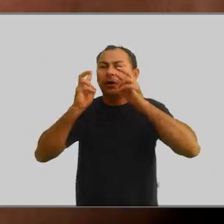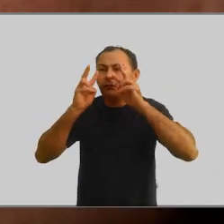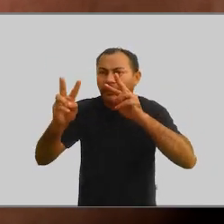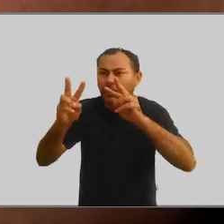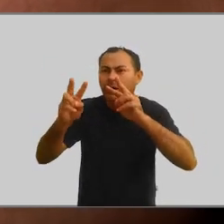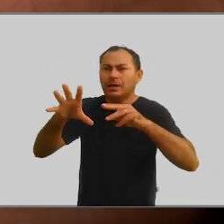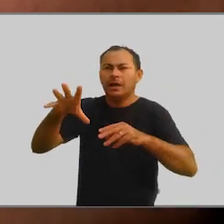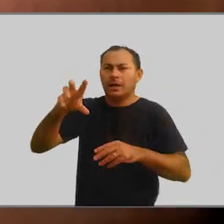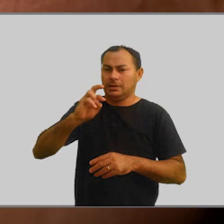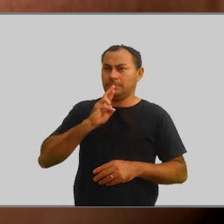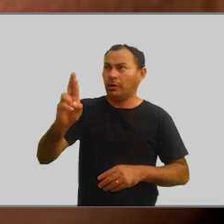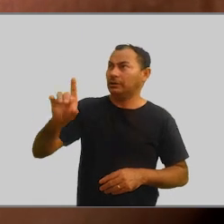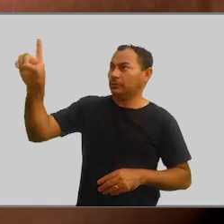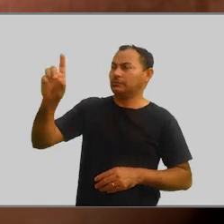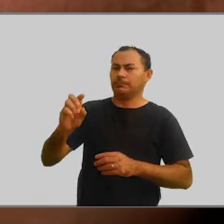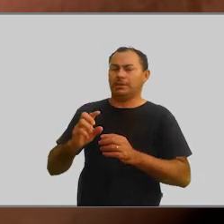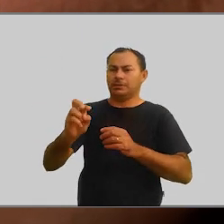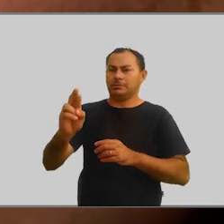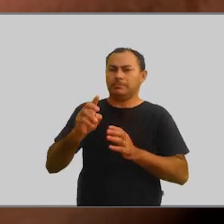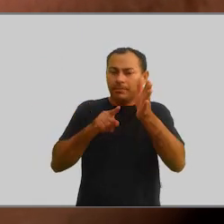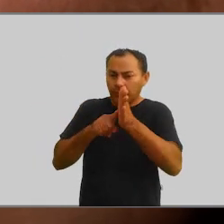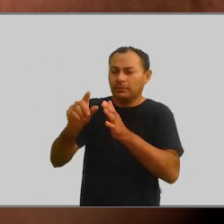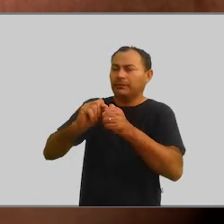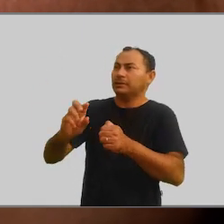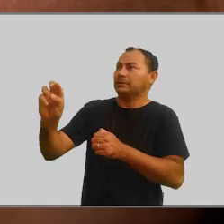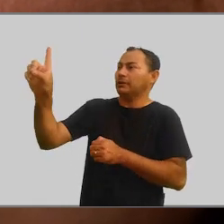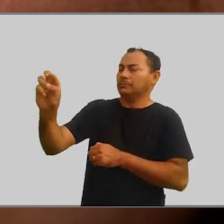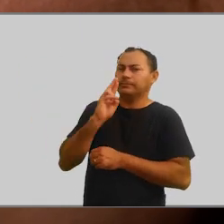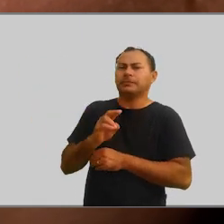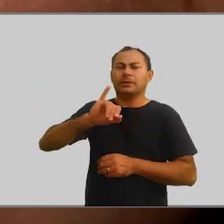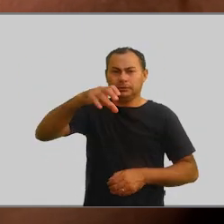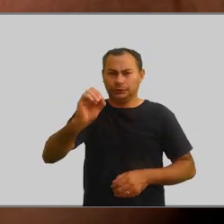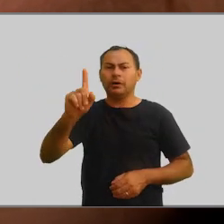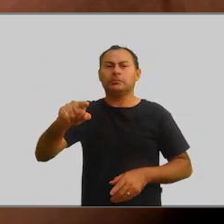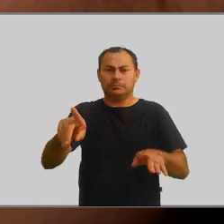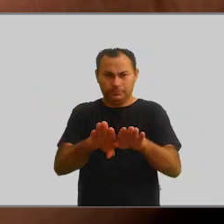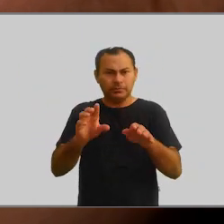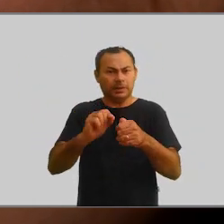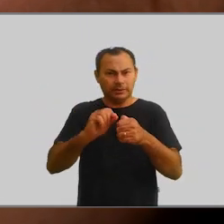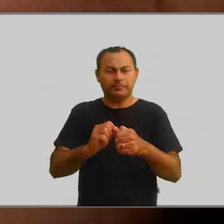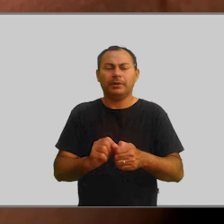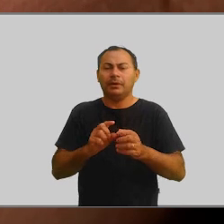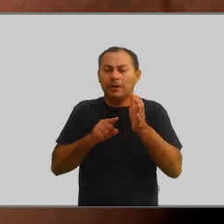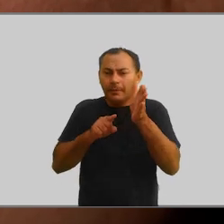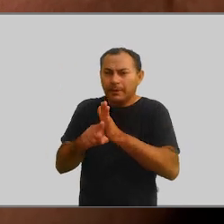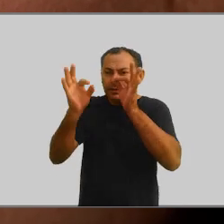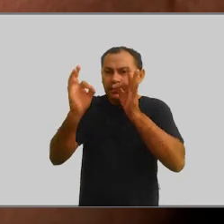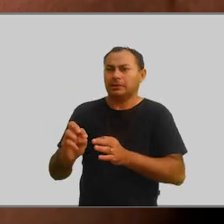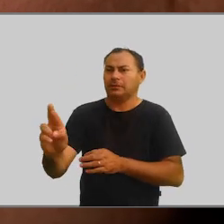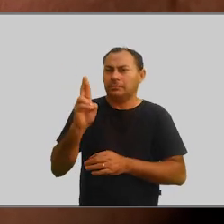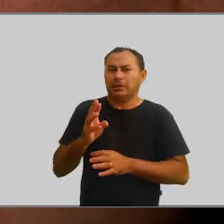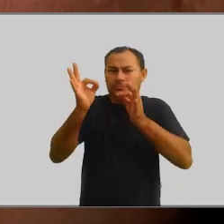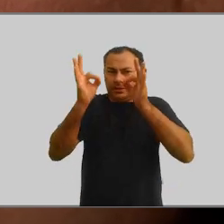ouça as respostas de Deus às perguntas corretas que você fez. Jó fez isso também. Ele fez as perguntas certas e ouviu